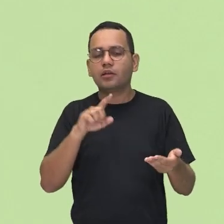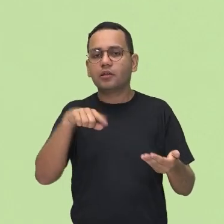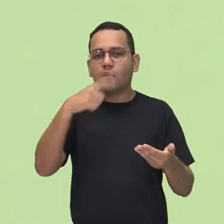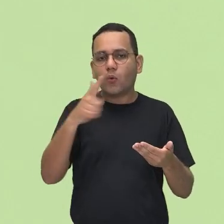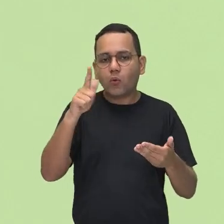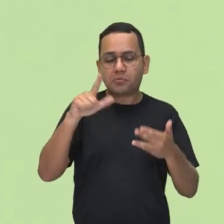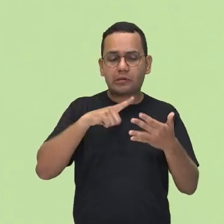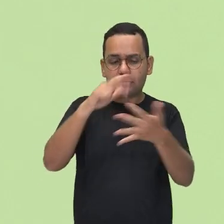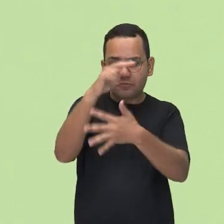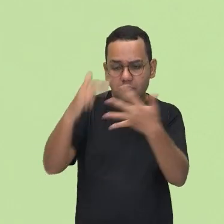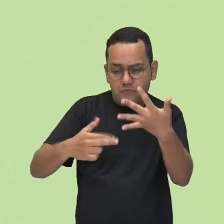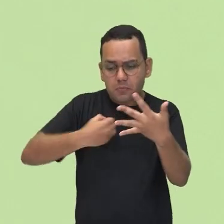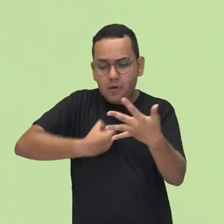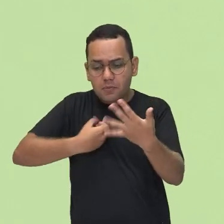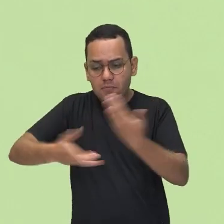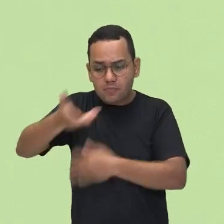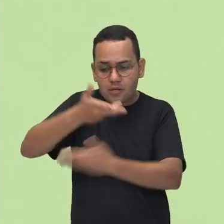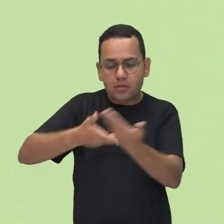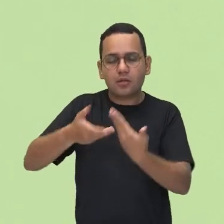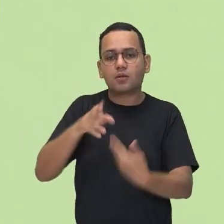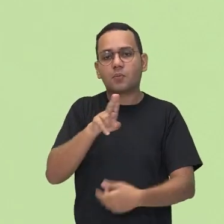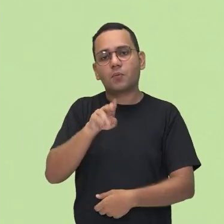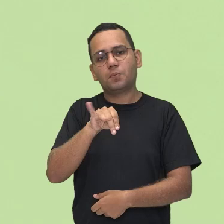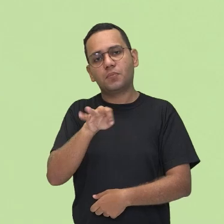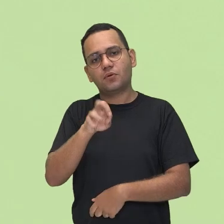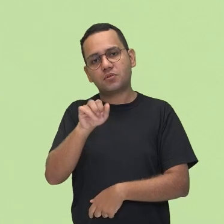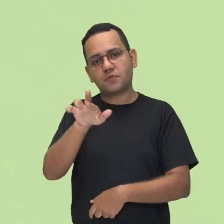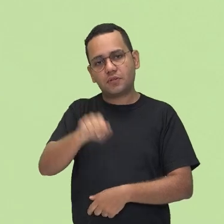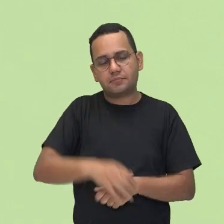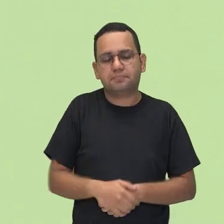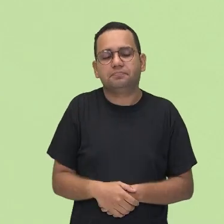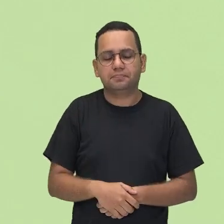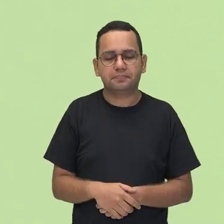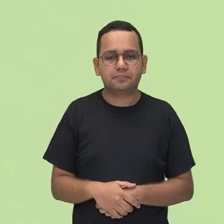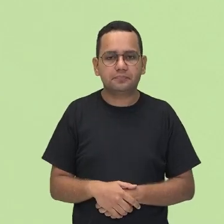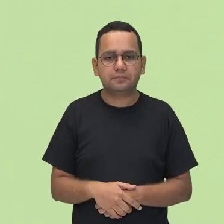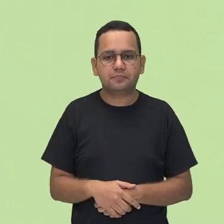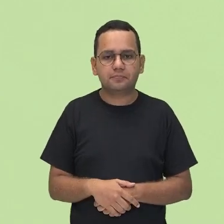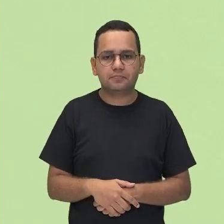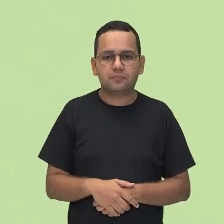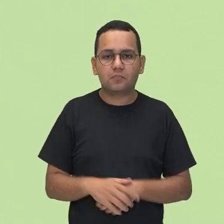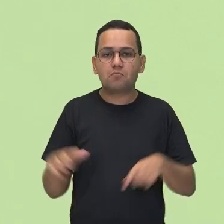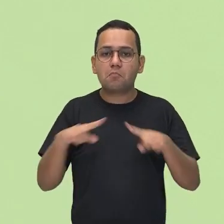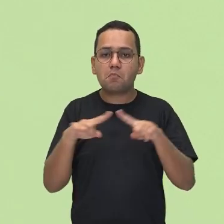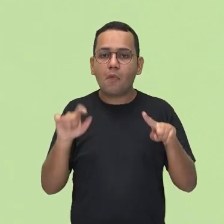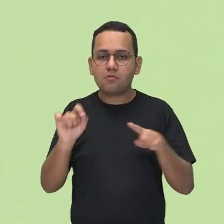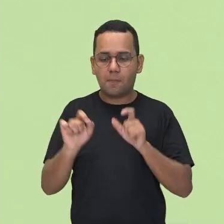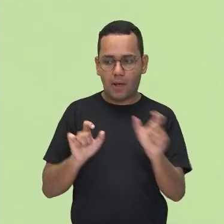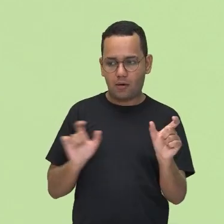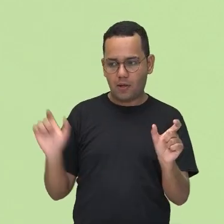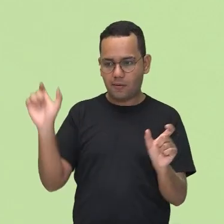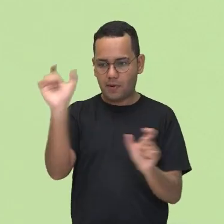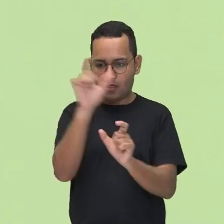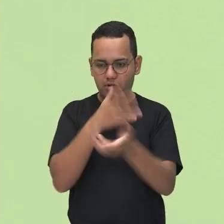chamado de biosfera. Tá? Então, toda essa interação que há